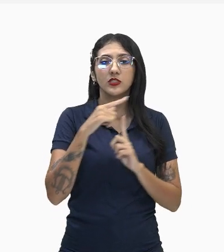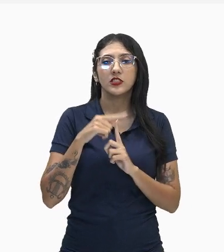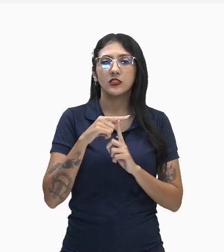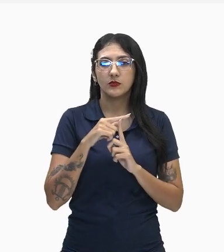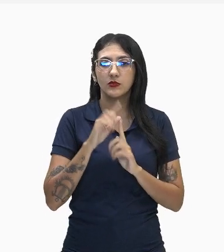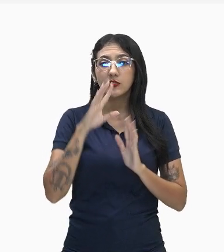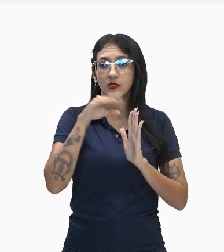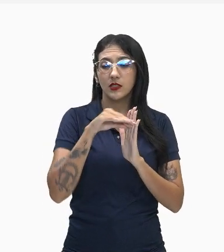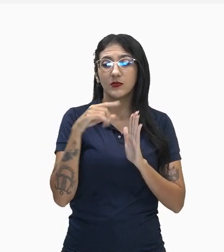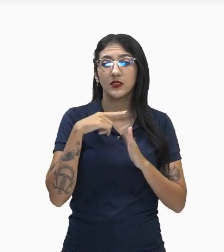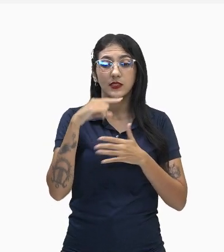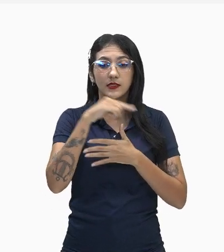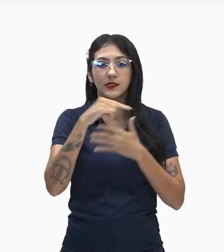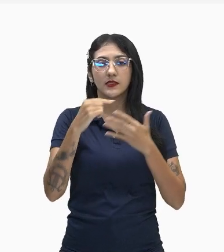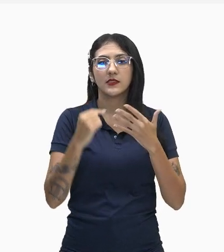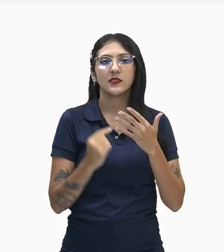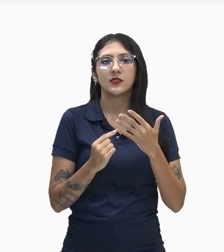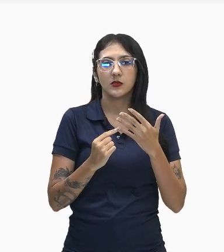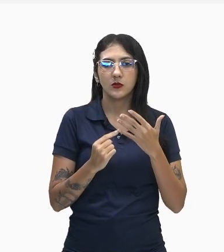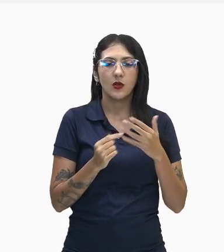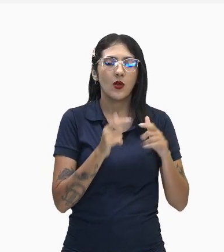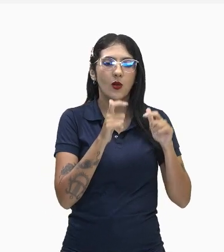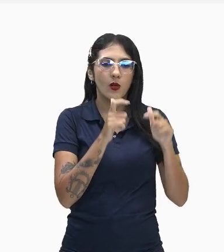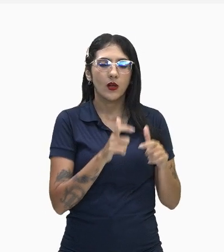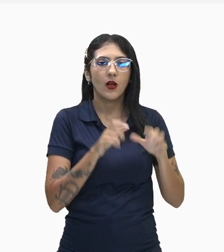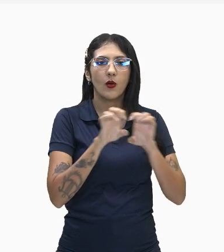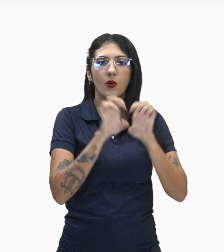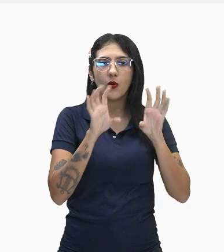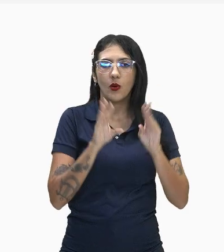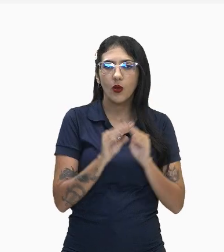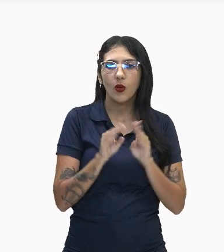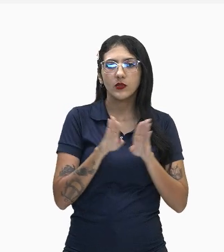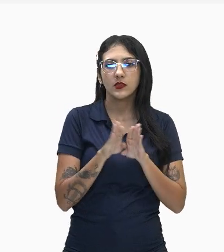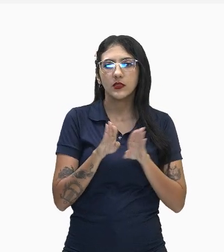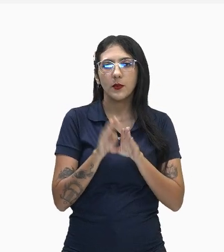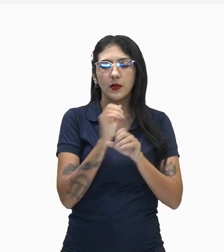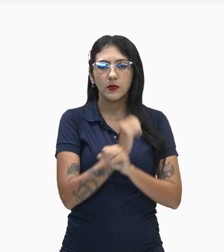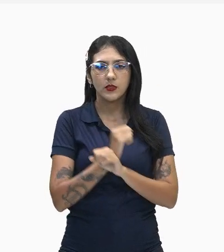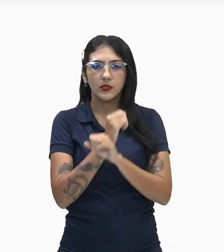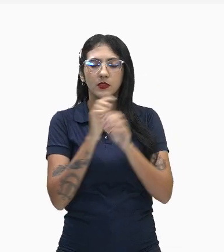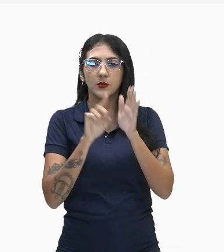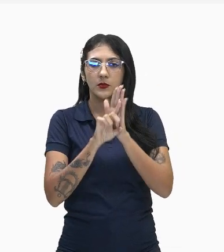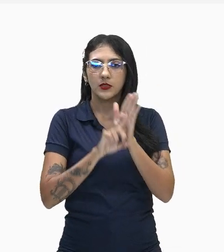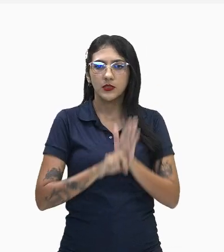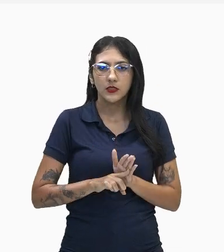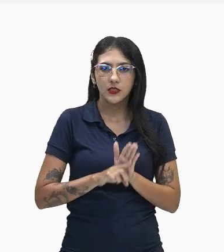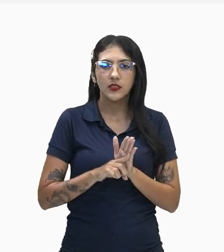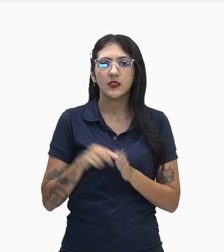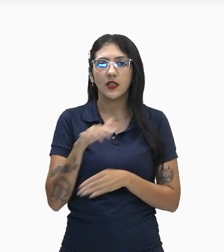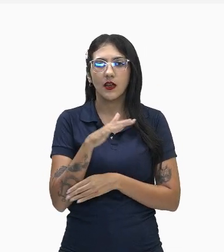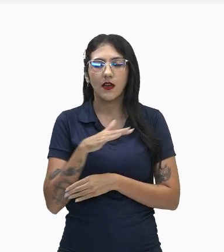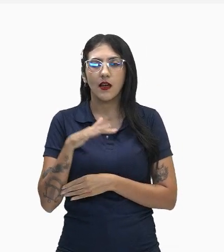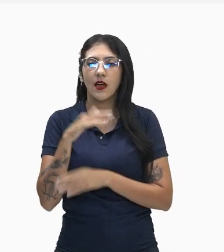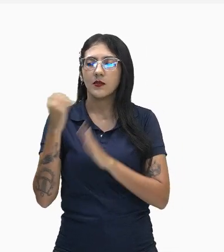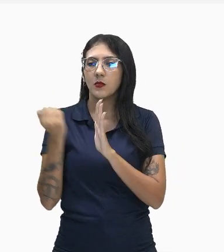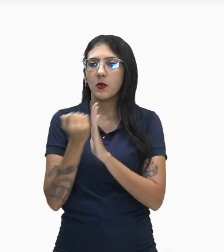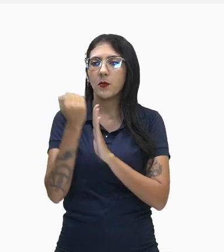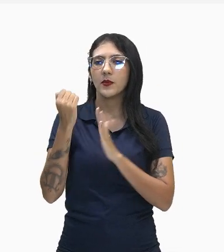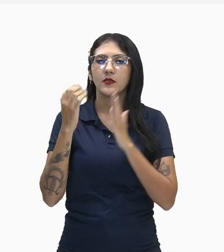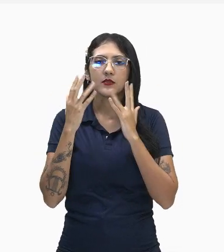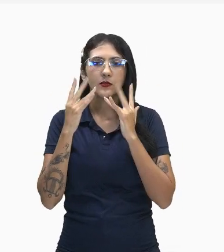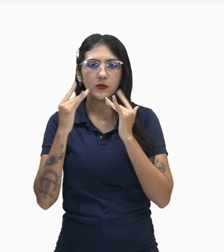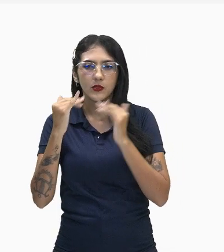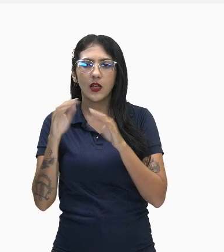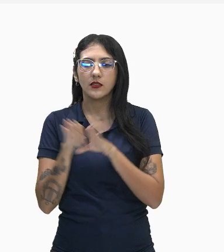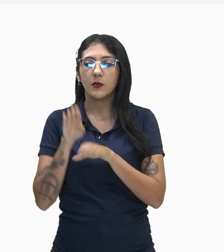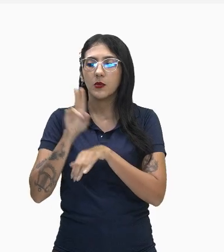temos 5 categorias, que é a estação ecológica, a reserva biológica, o parque nacional, o monumento natural e o refúgio da